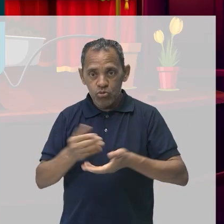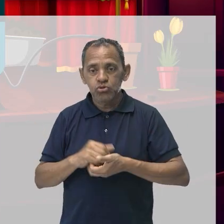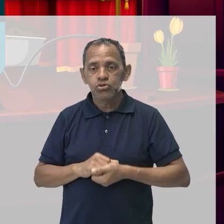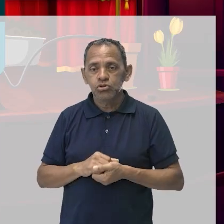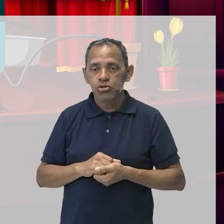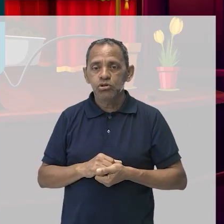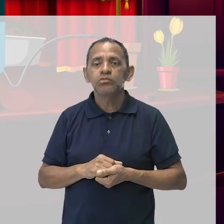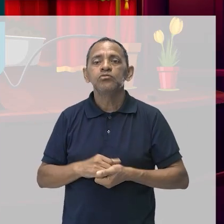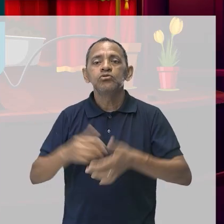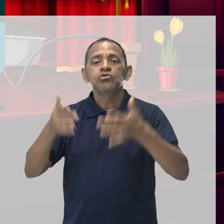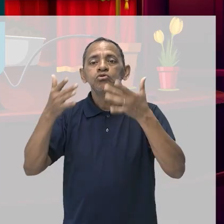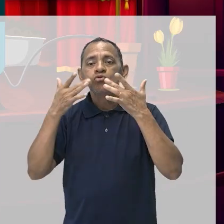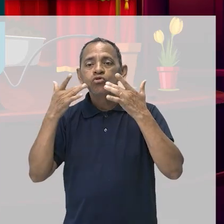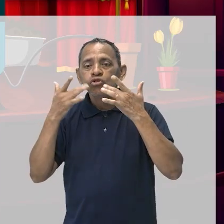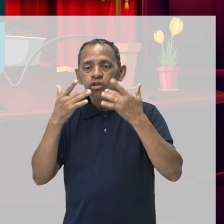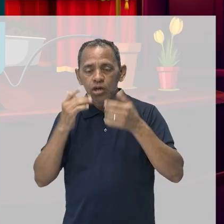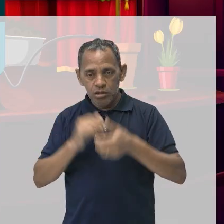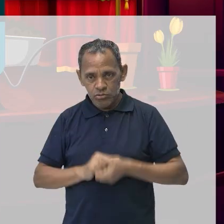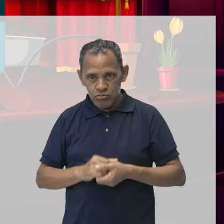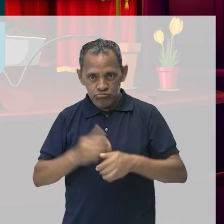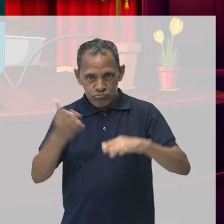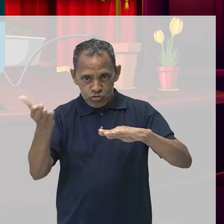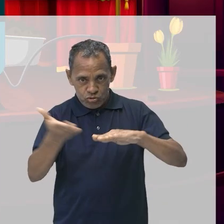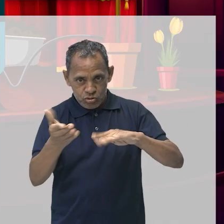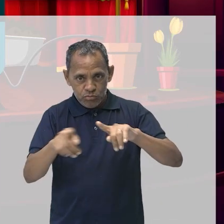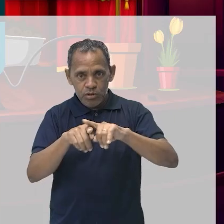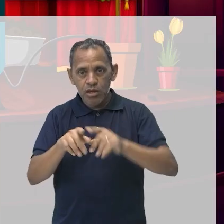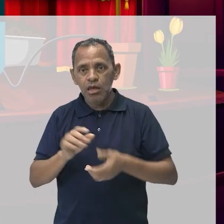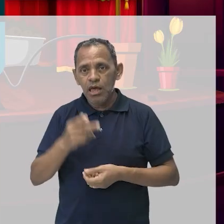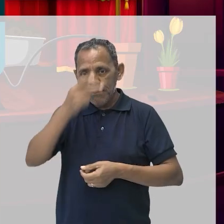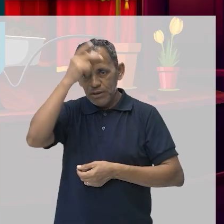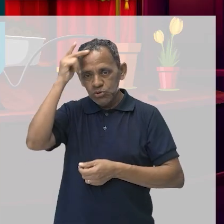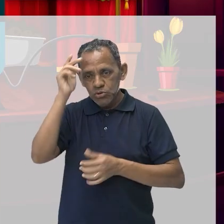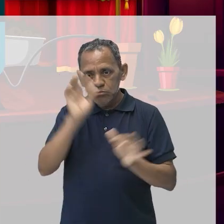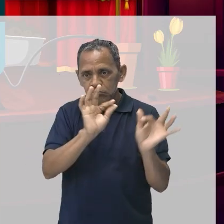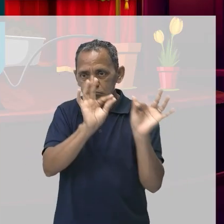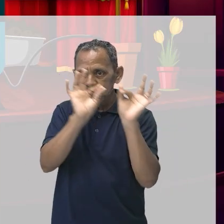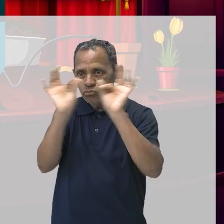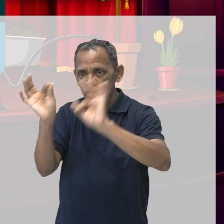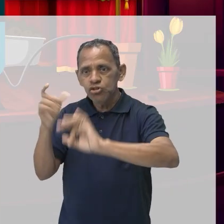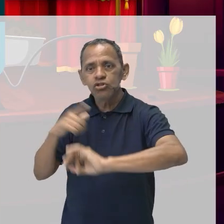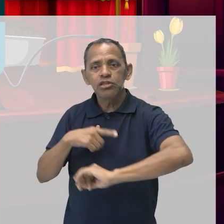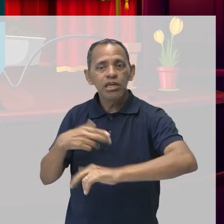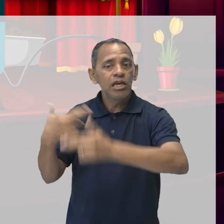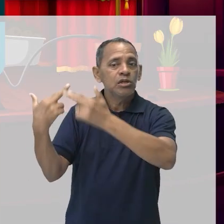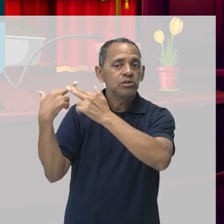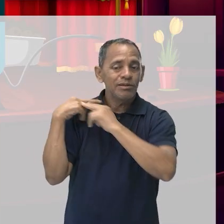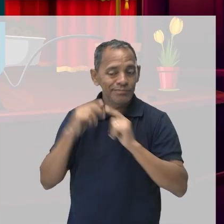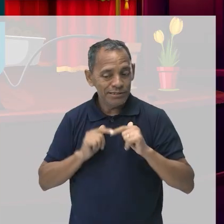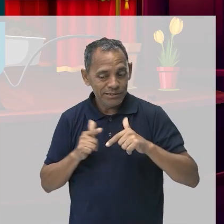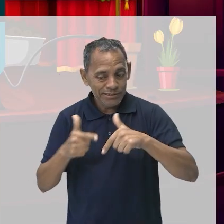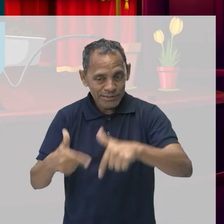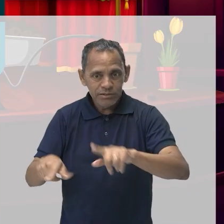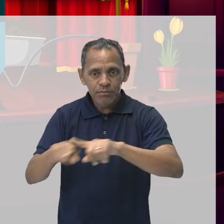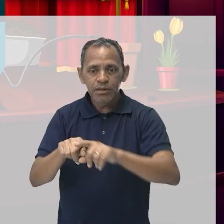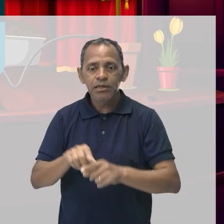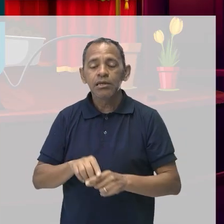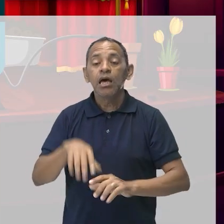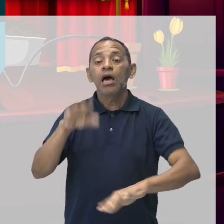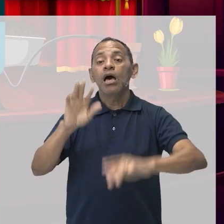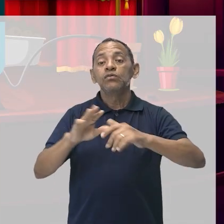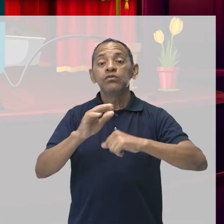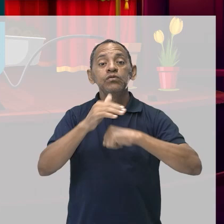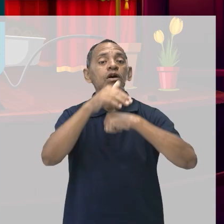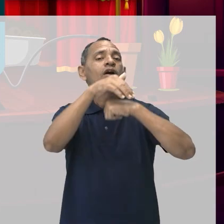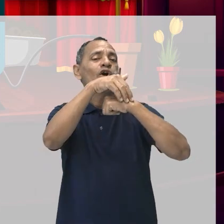teatro contemporâneo, o espectador ele tem um papel, às vezes, bem ativo, às vezes ele é convidado, como nós